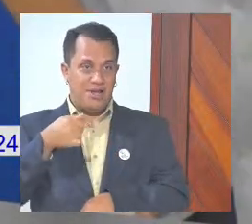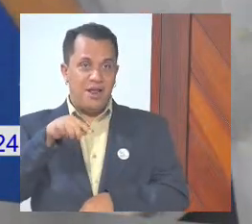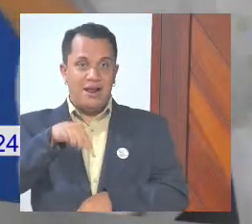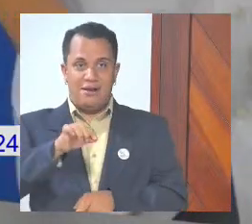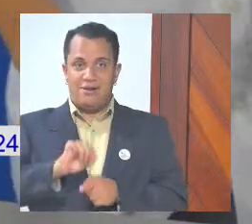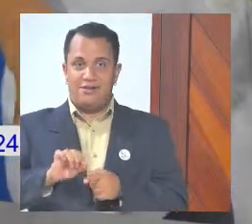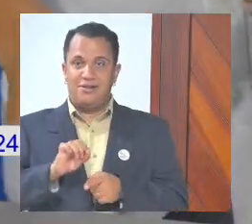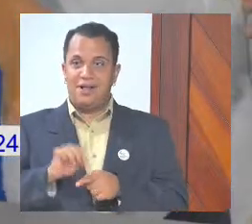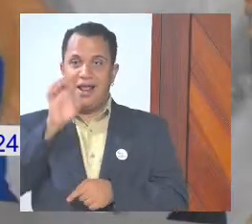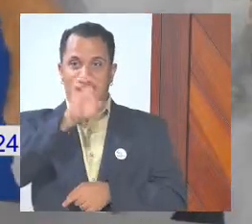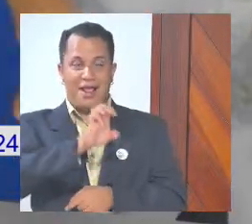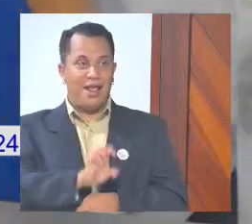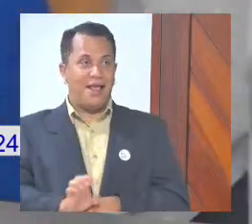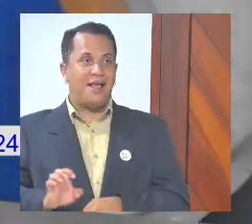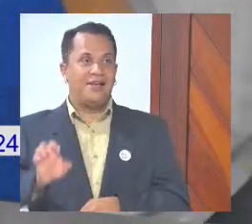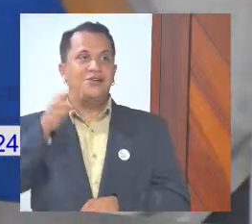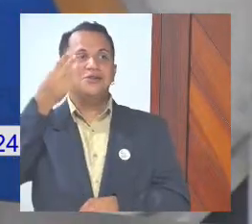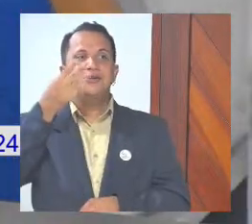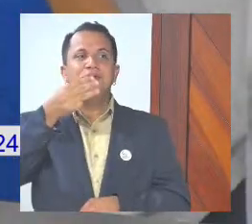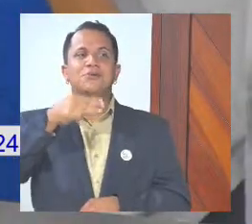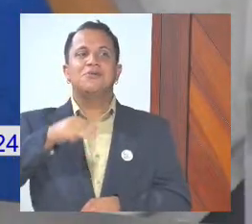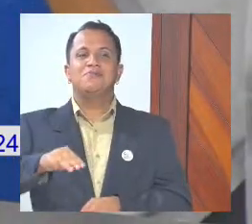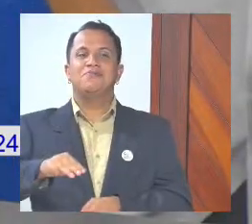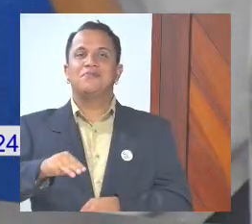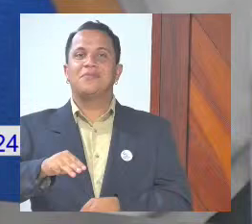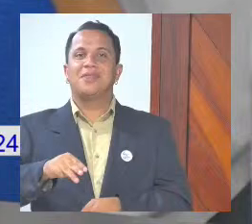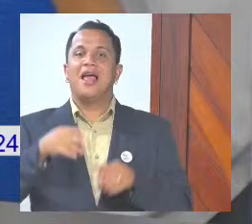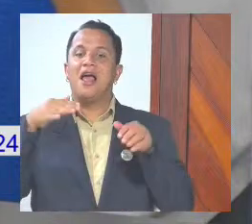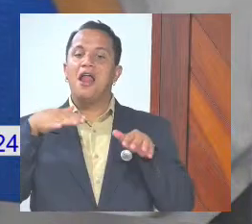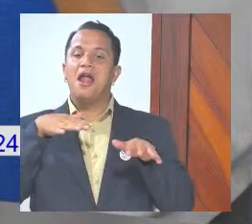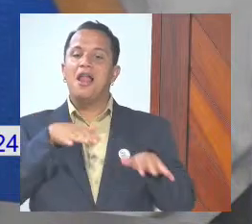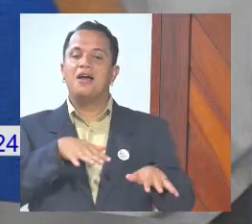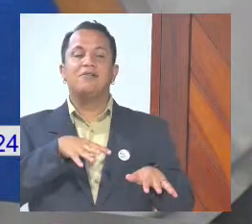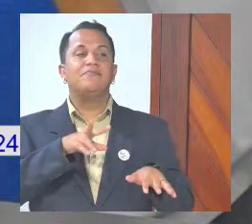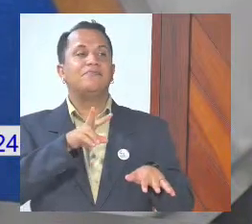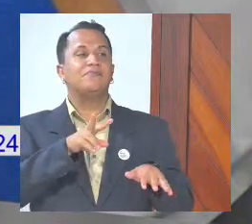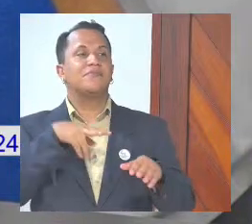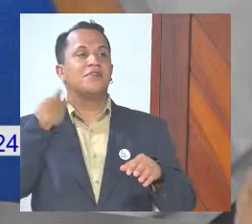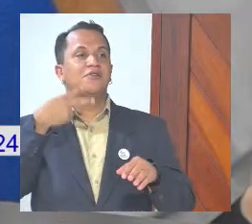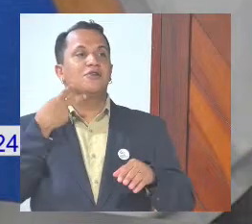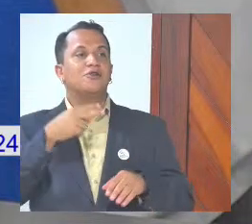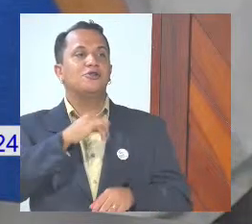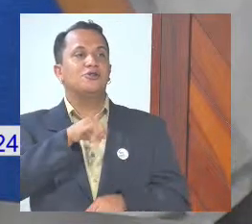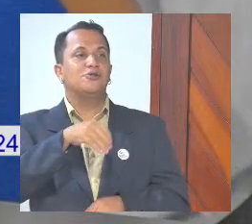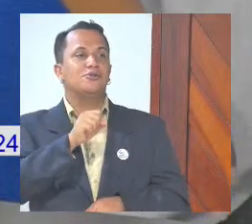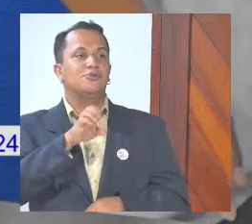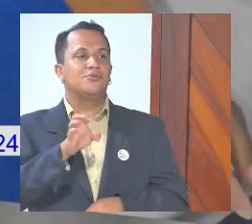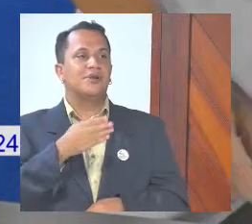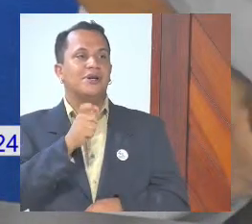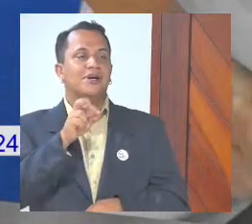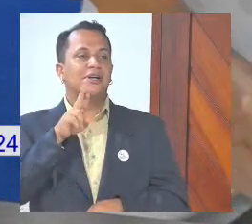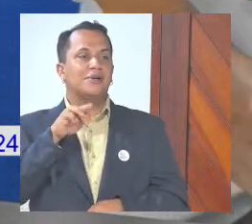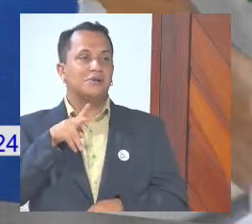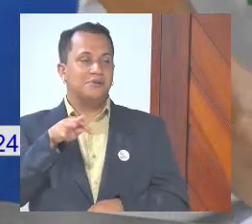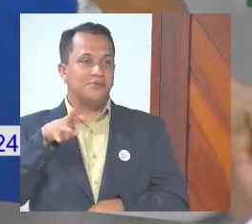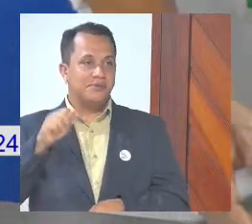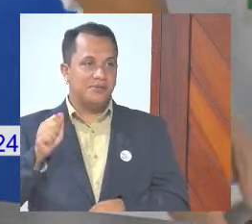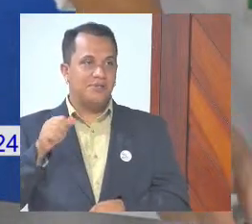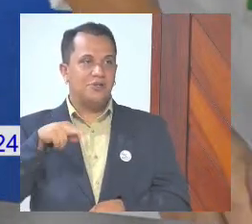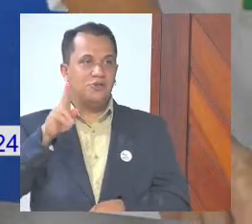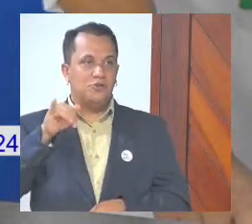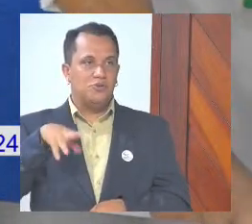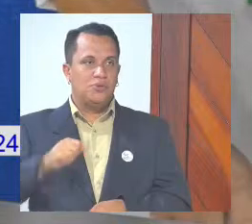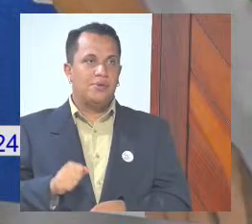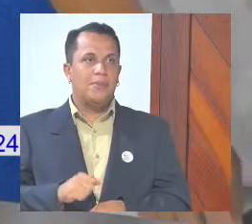de Pinheiro, estado do Maranhão, no plenário vereador José de Arimatea Nunes, no Palácio do